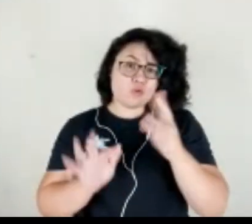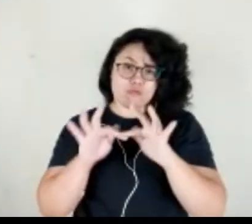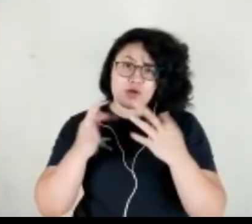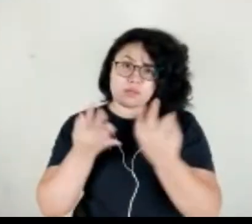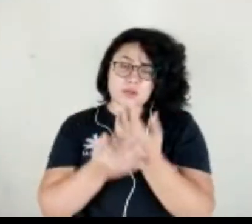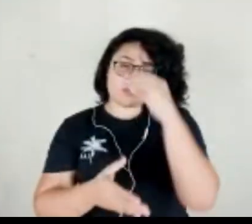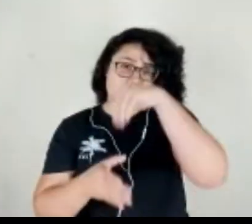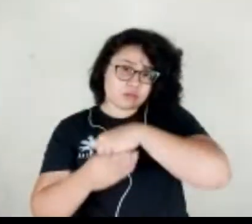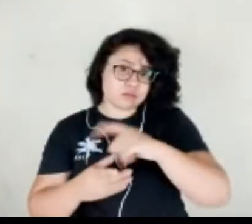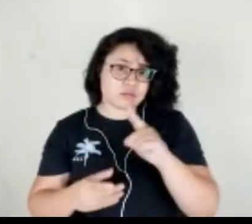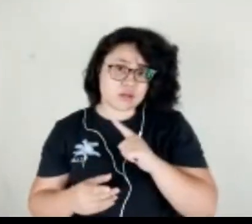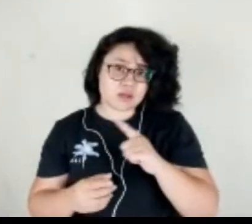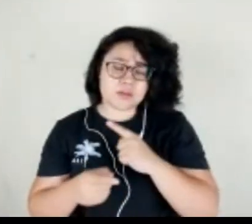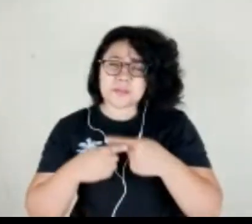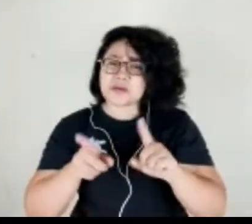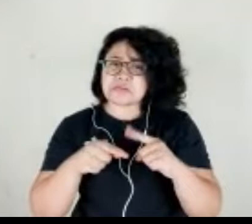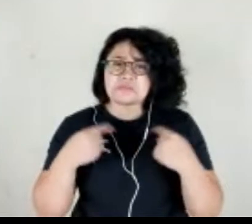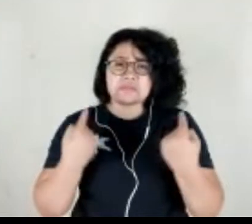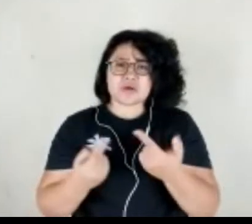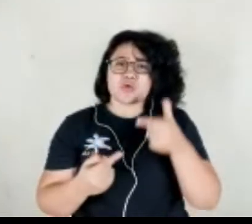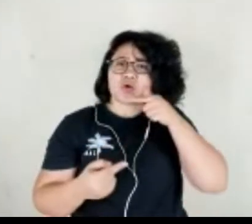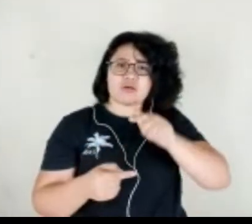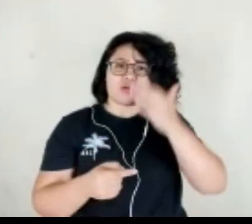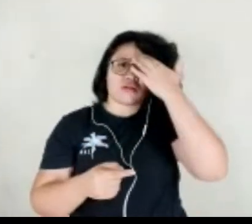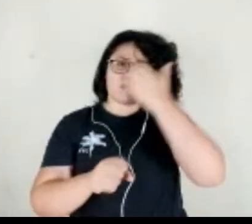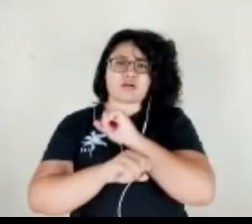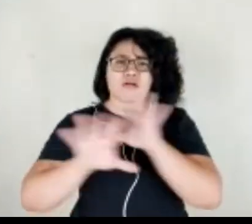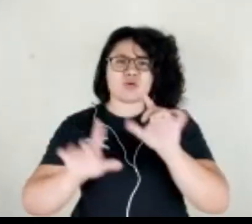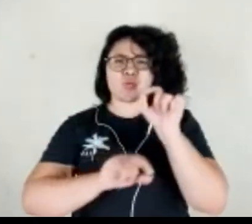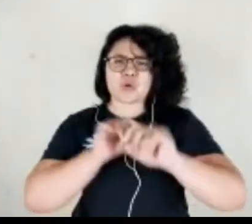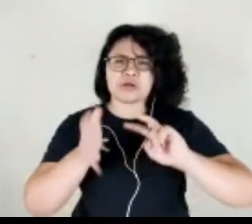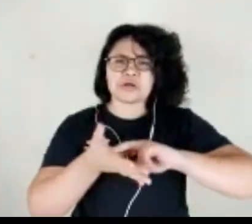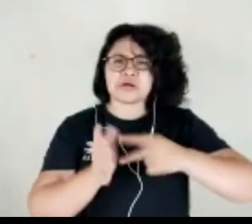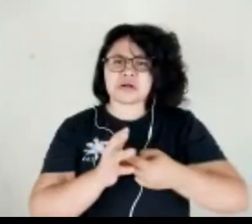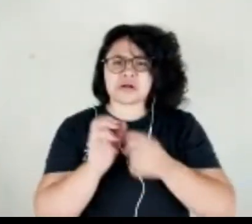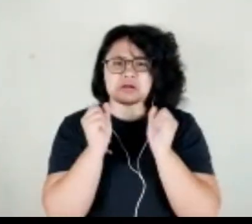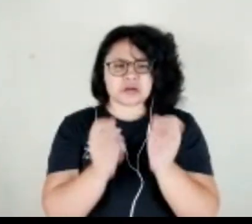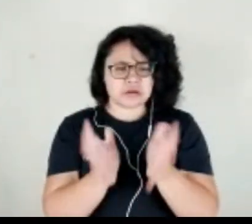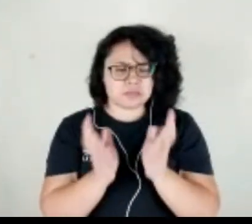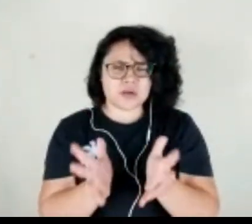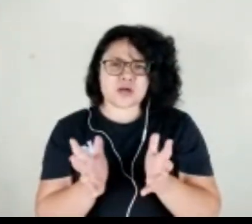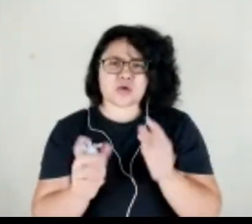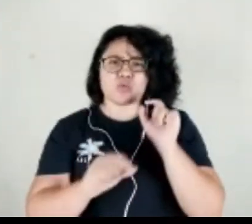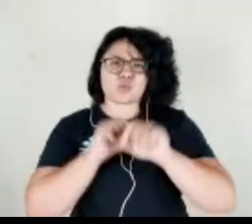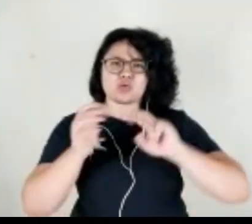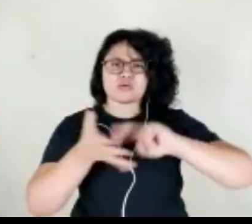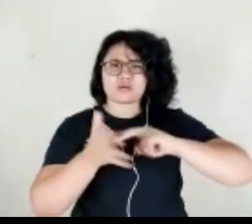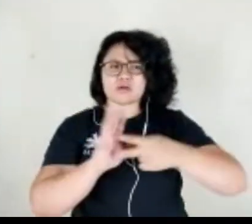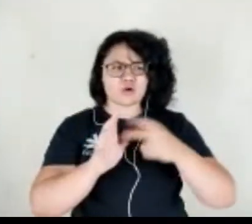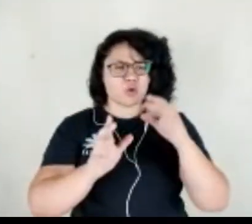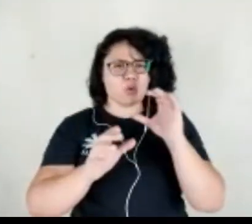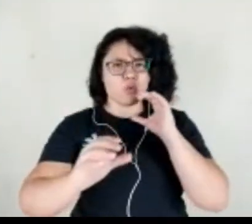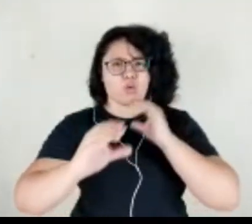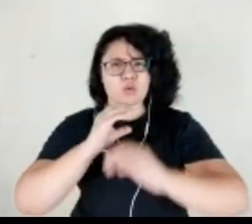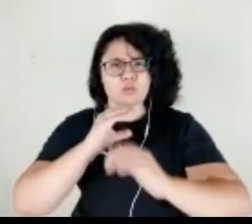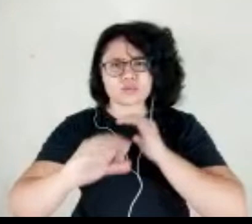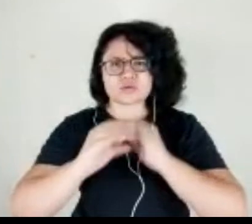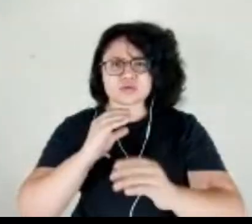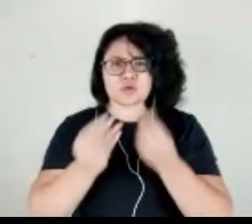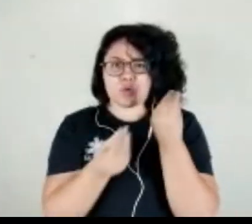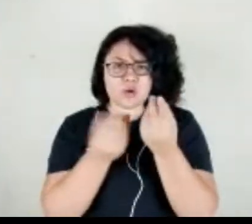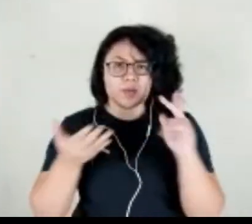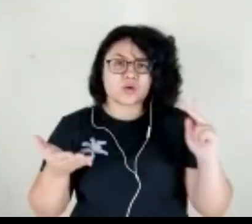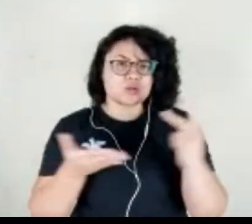não entendendo de fato o que é Libras, a comunicação, o que se